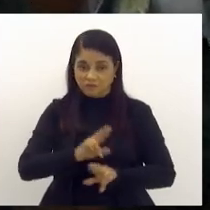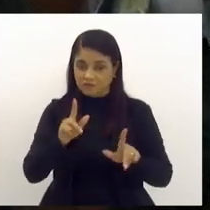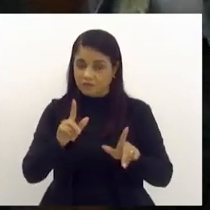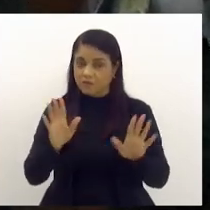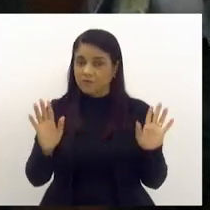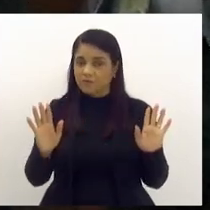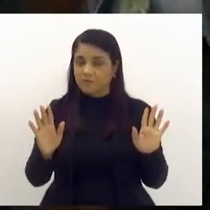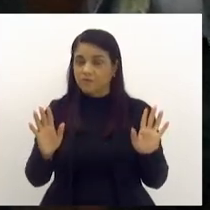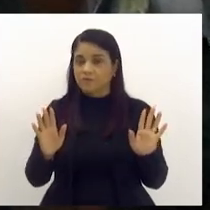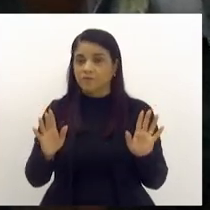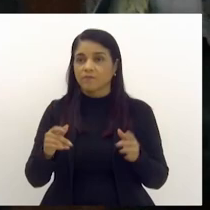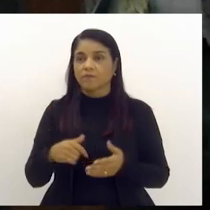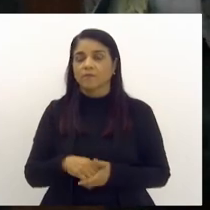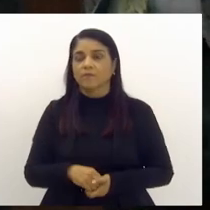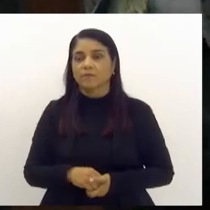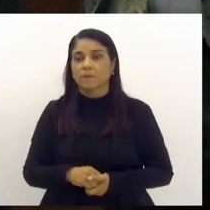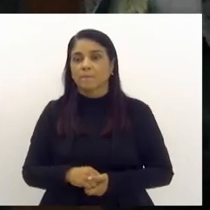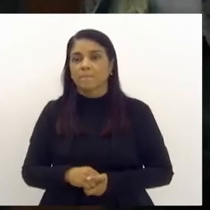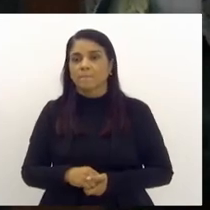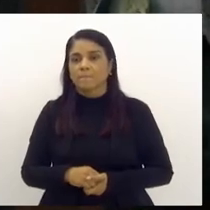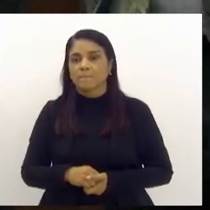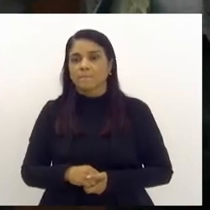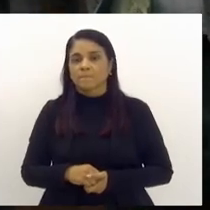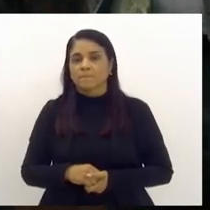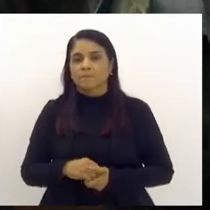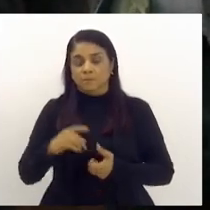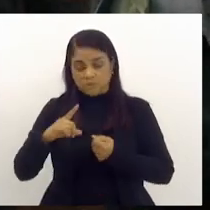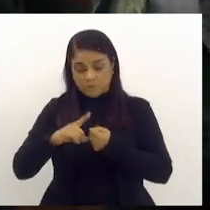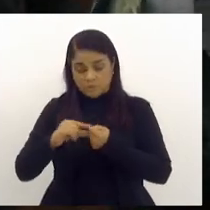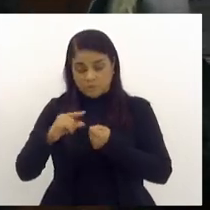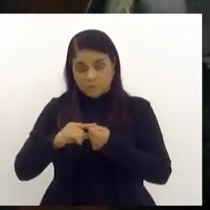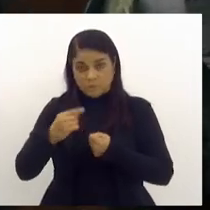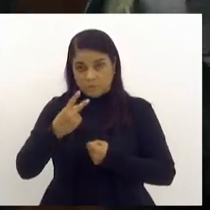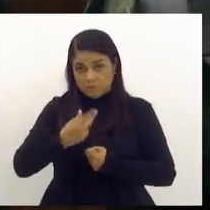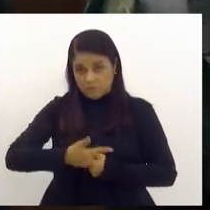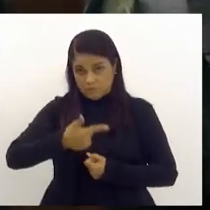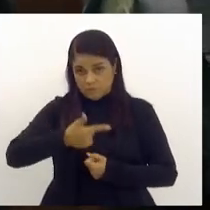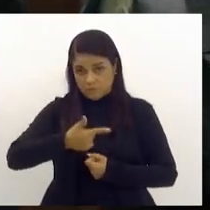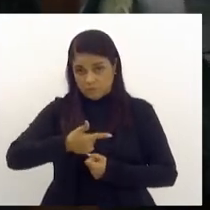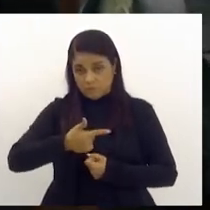Bom, e finalmente, no artigo 2º,